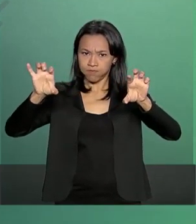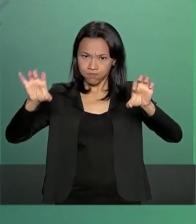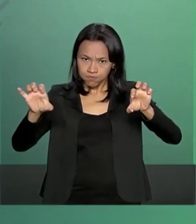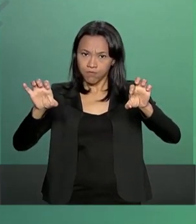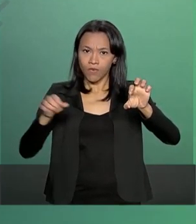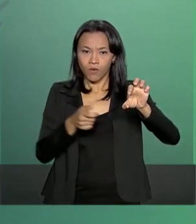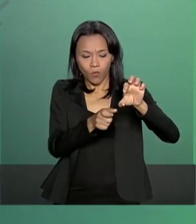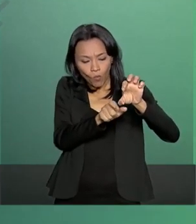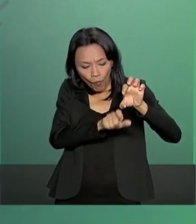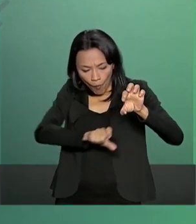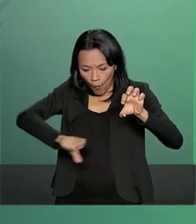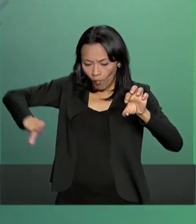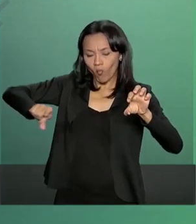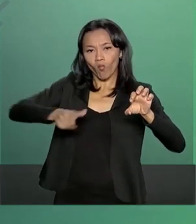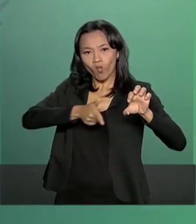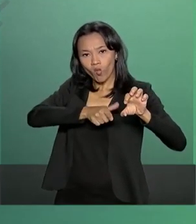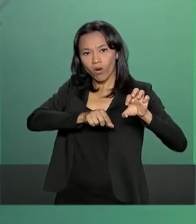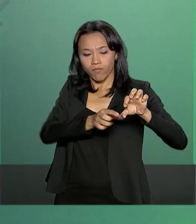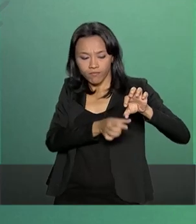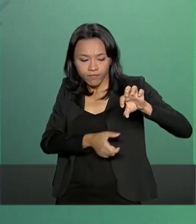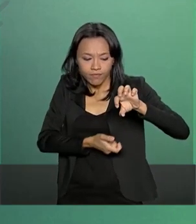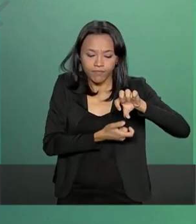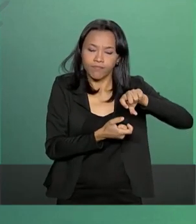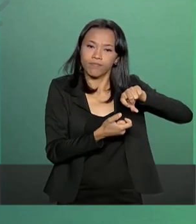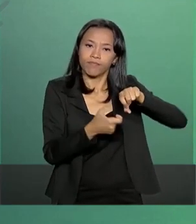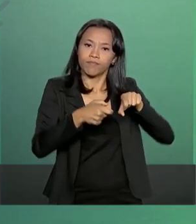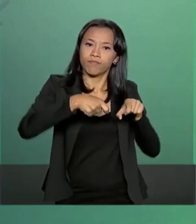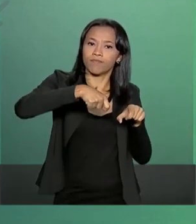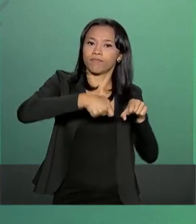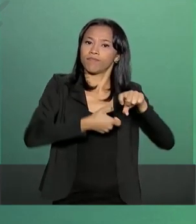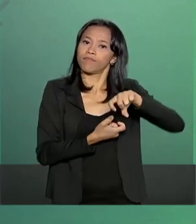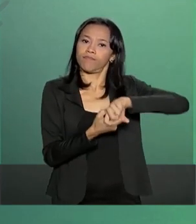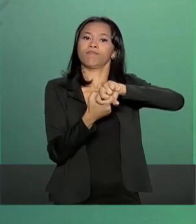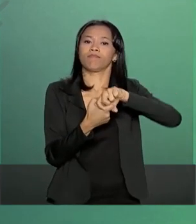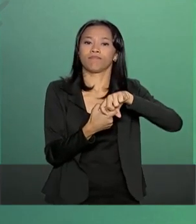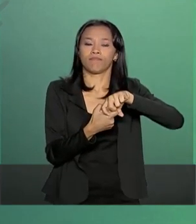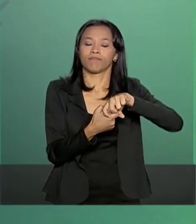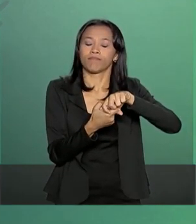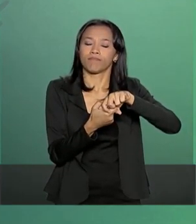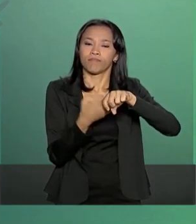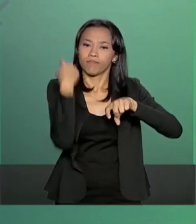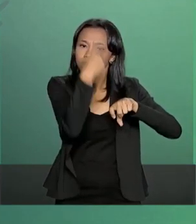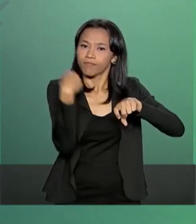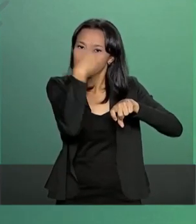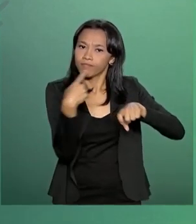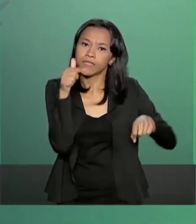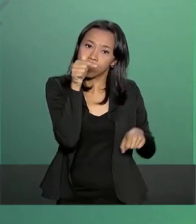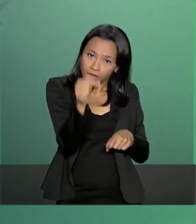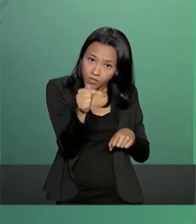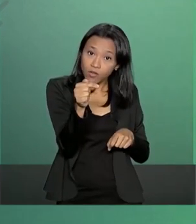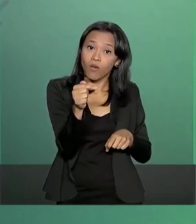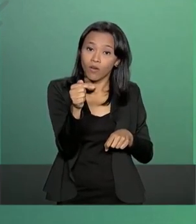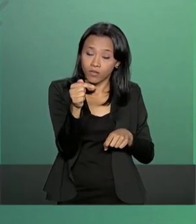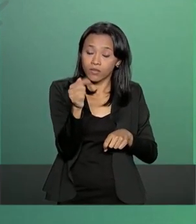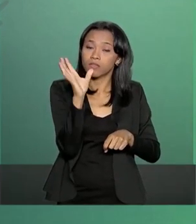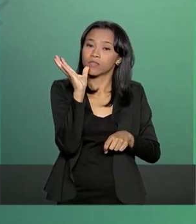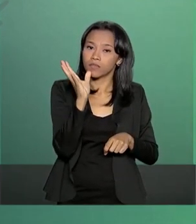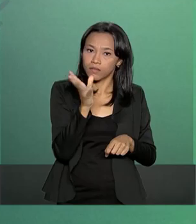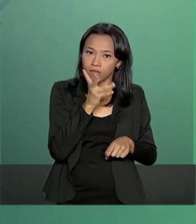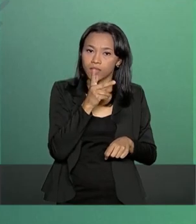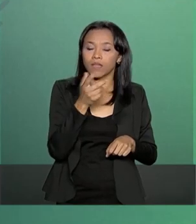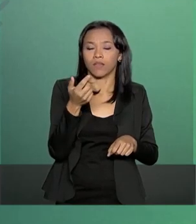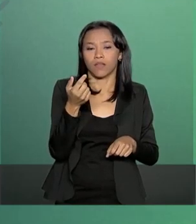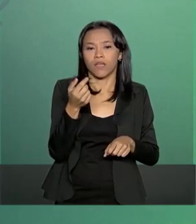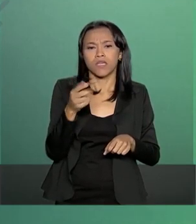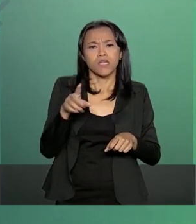grosso. O procedimento teve duração de 7 horas, ocorreu sem intercorrências e